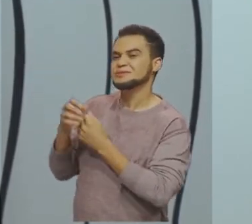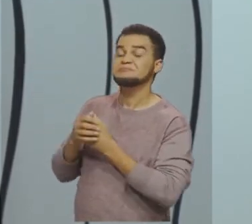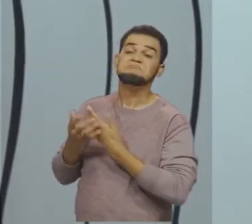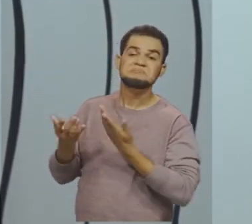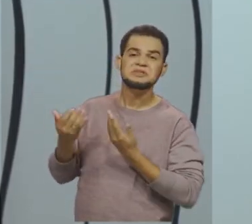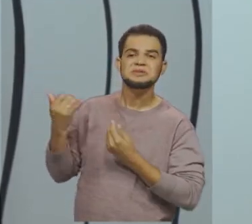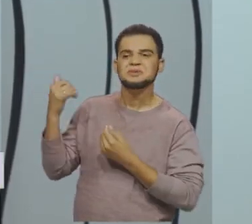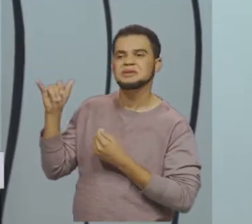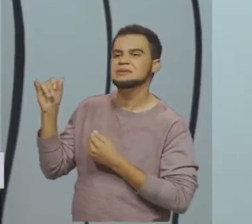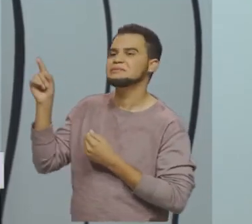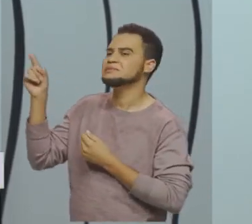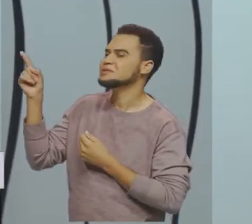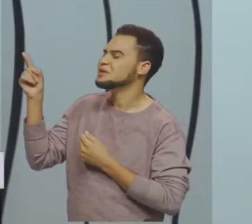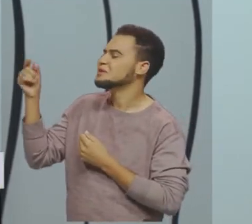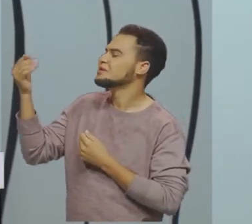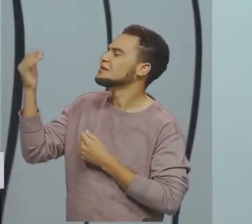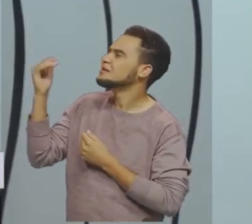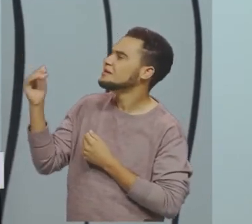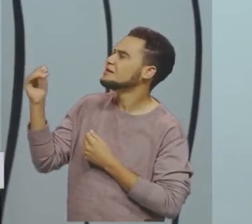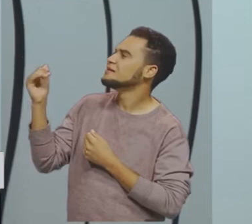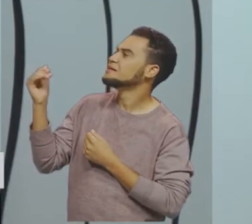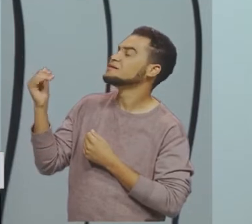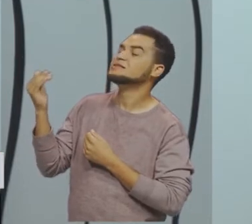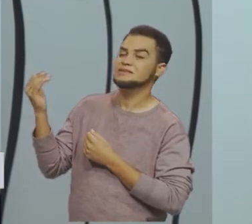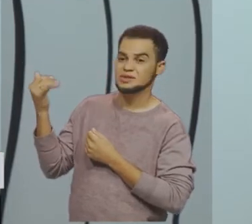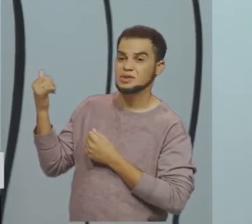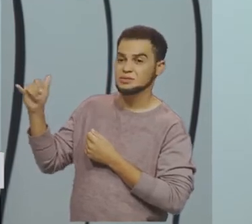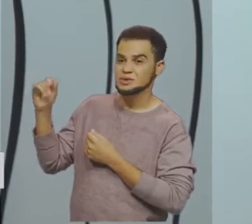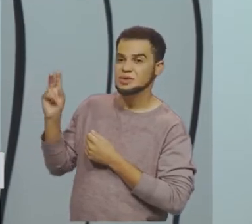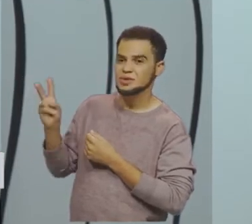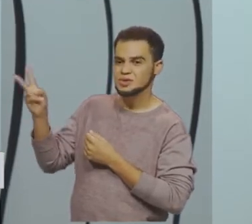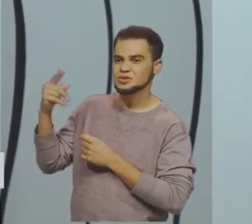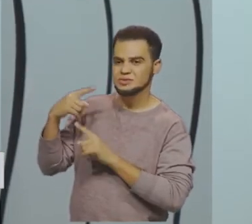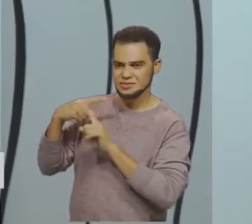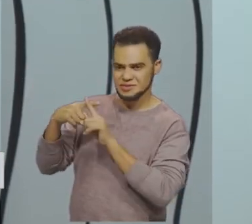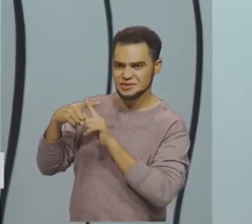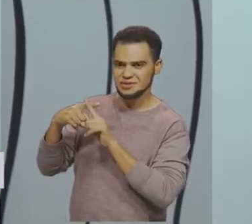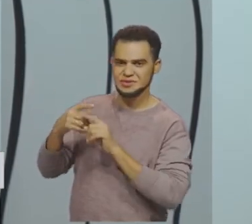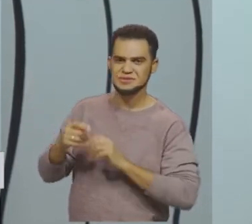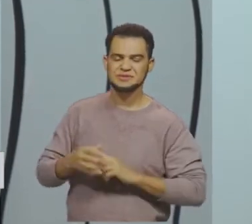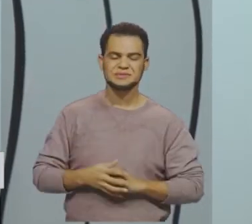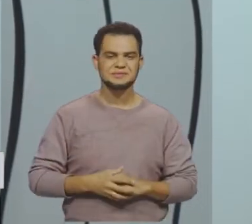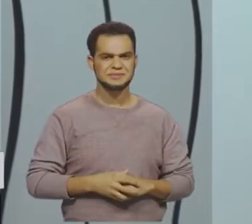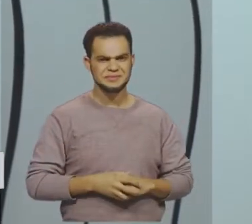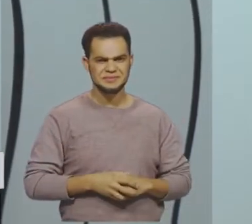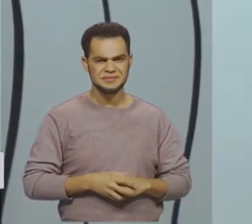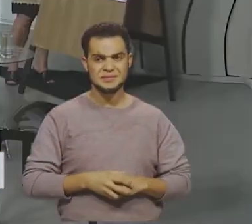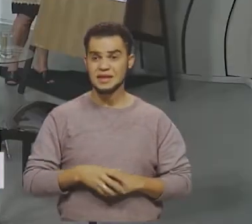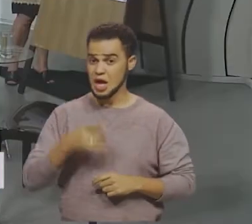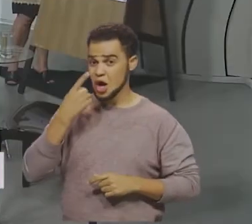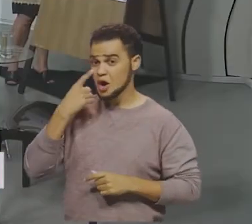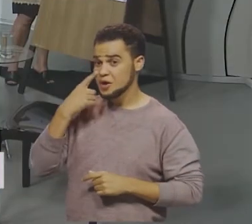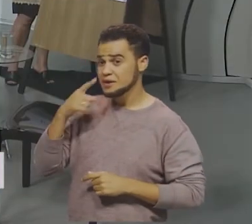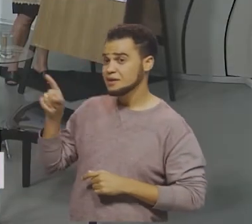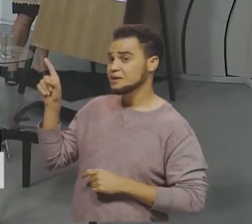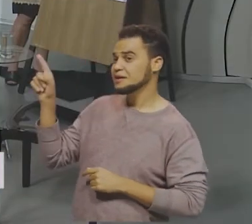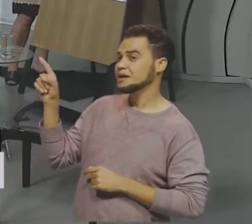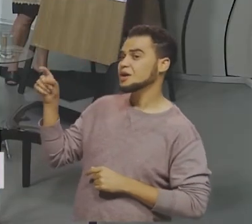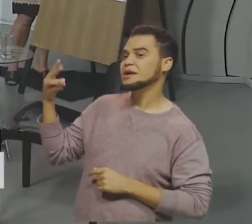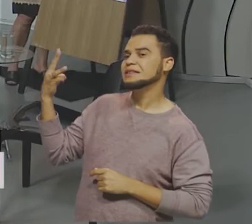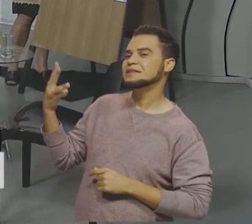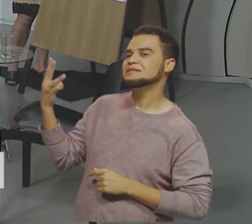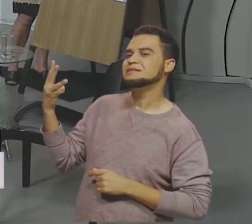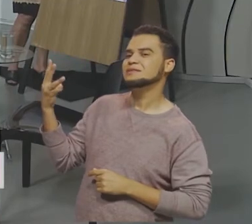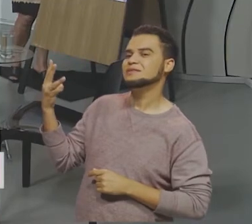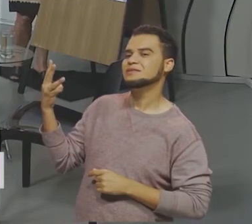1,5. E o y? No segundo quadrante, o y continua positivo. E aqui nós temos o terceiro